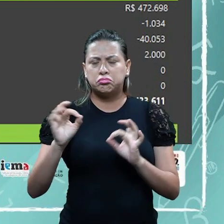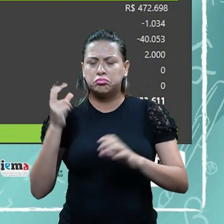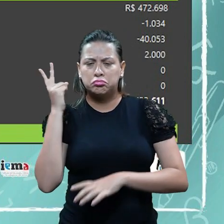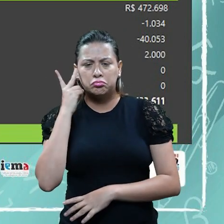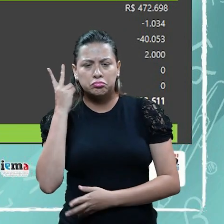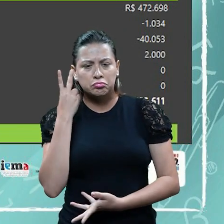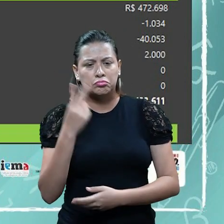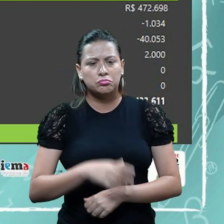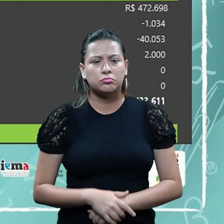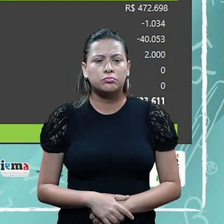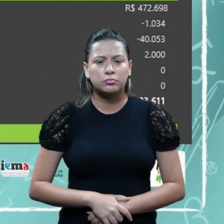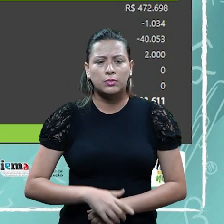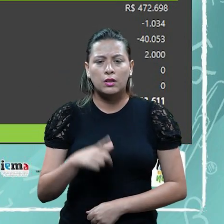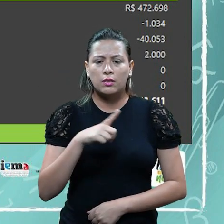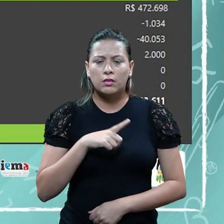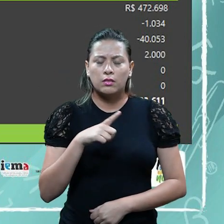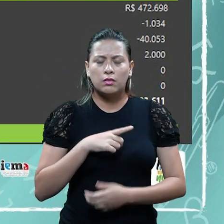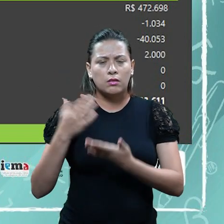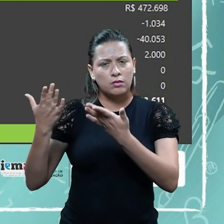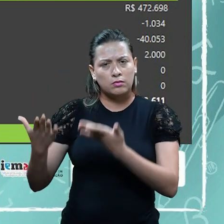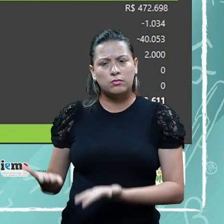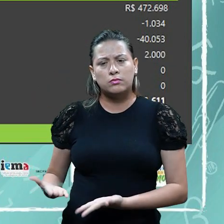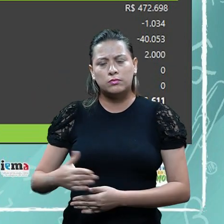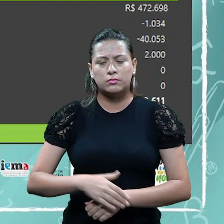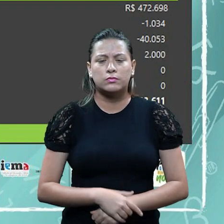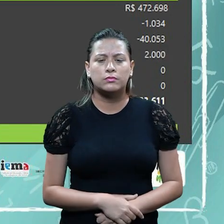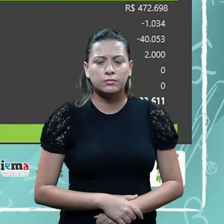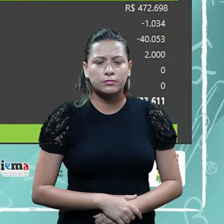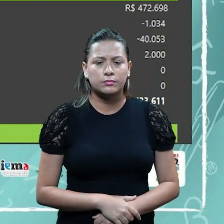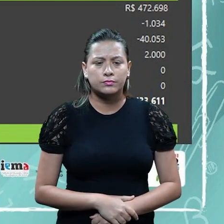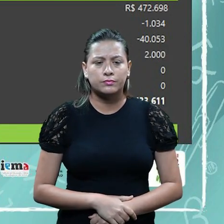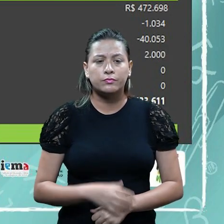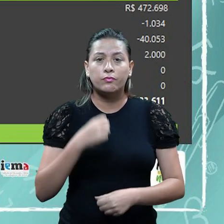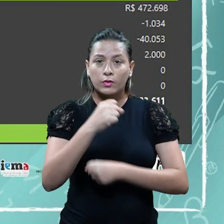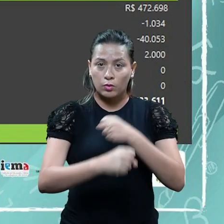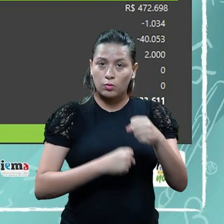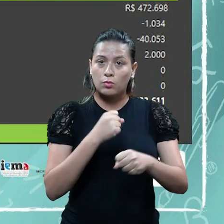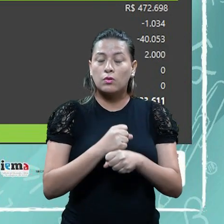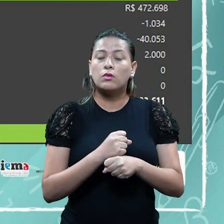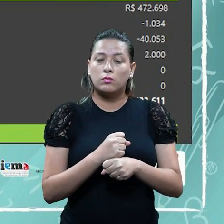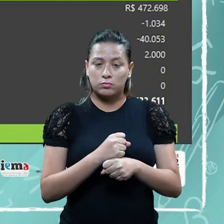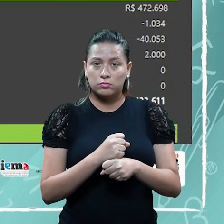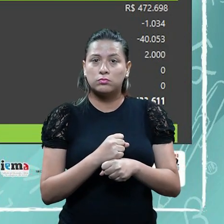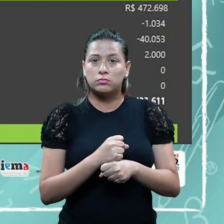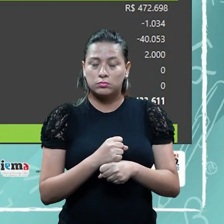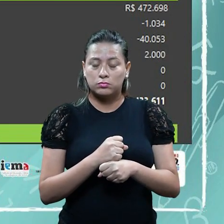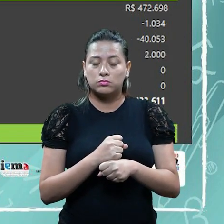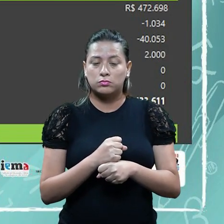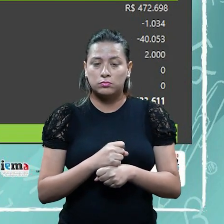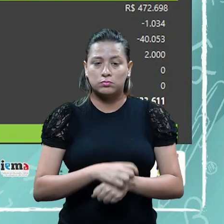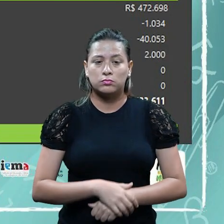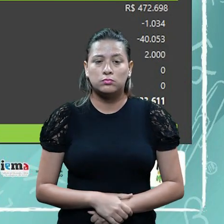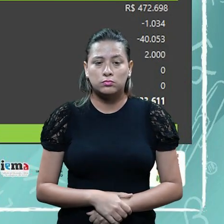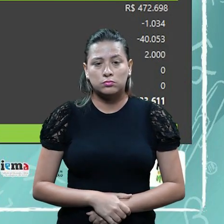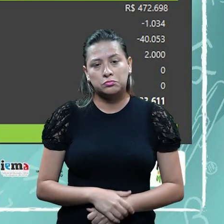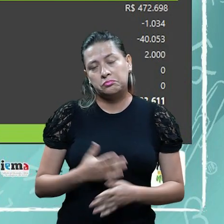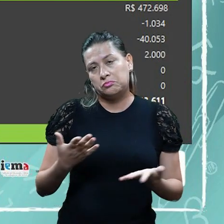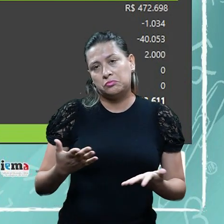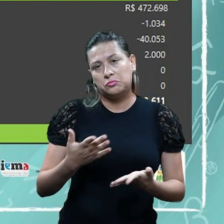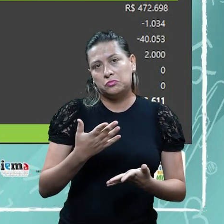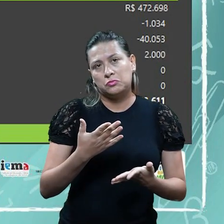nós temos alguns campos que precisam ser demonstrados. Por exemplo, o ano, De que ano é essa demonstração? Ah,